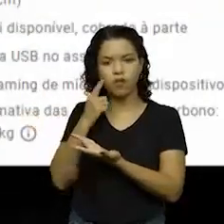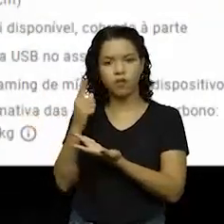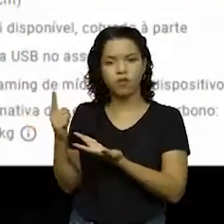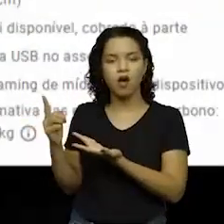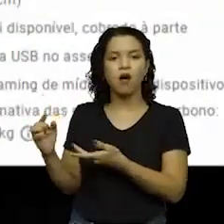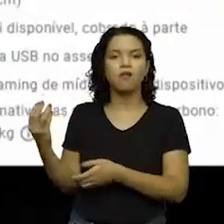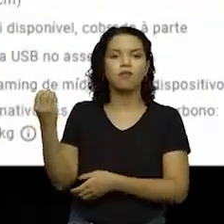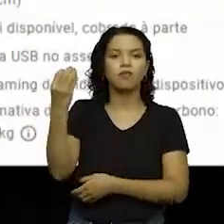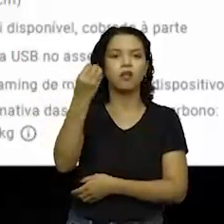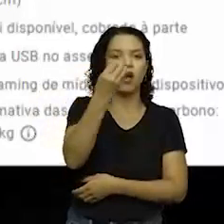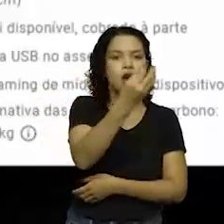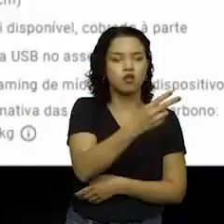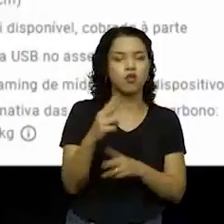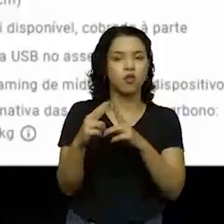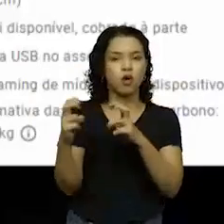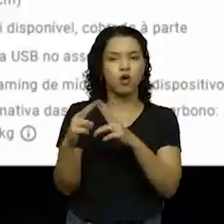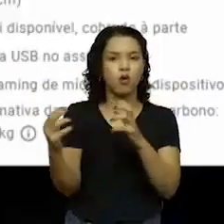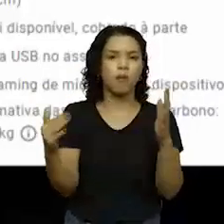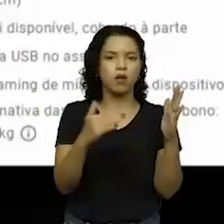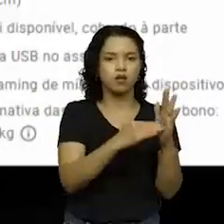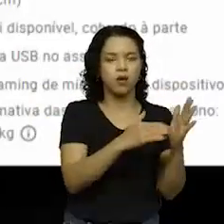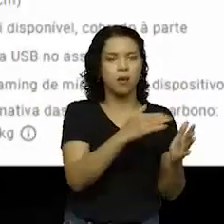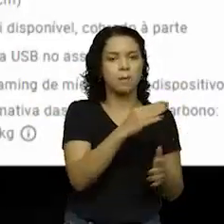de R$ 800. R$ 800.